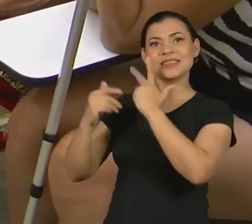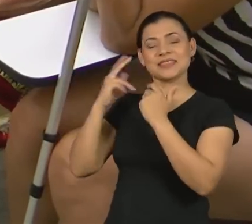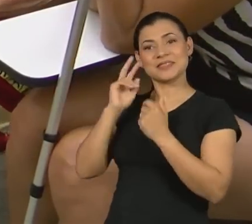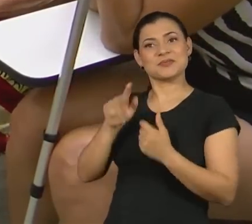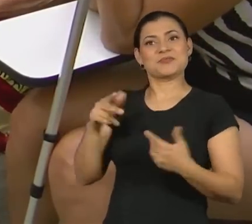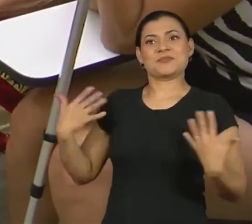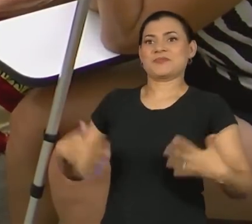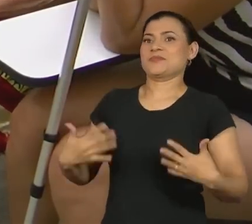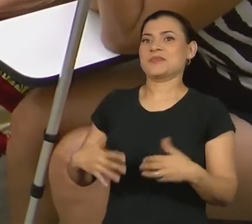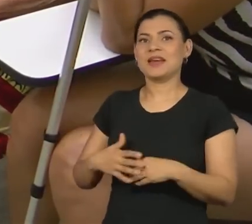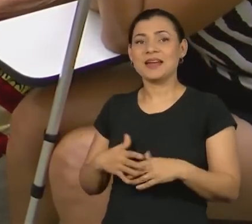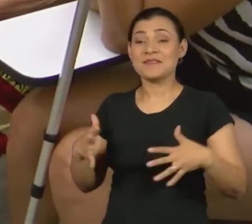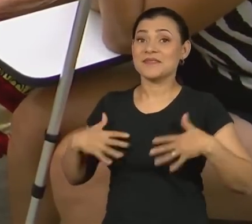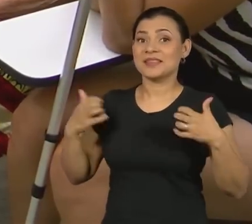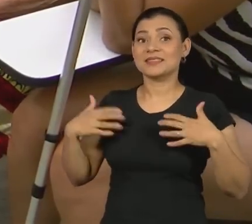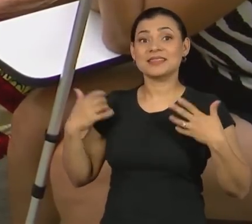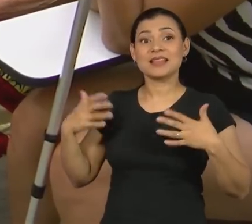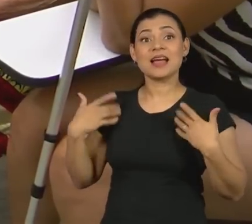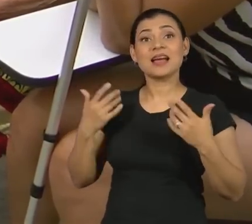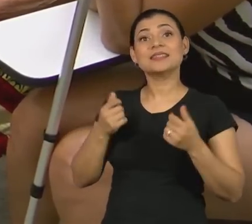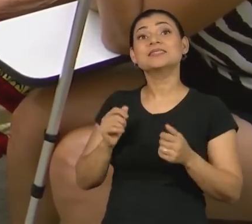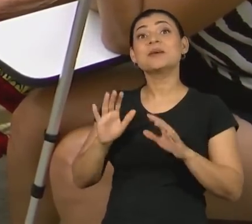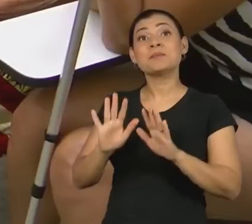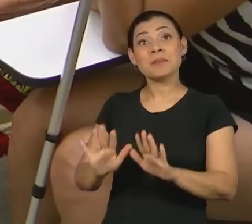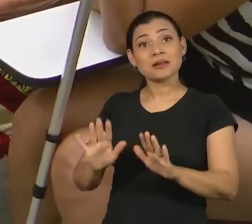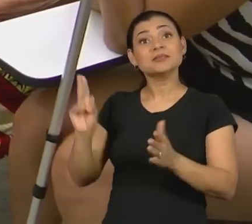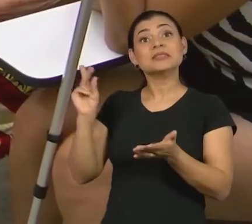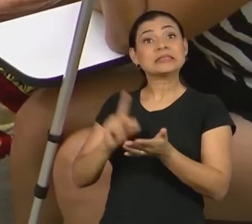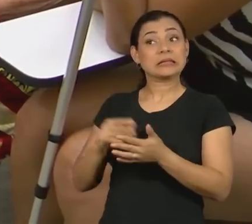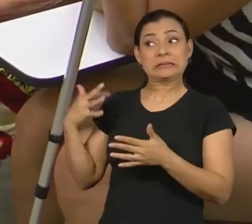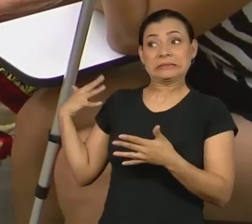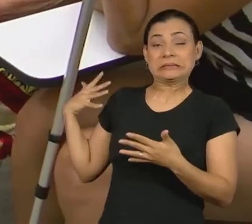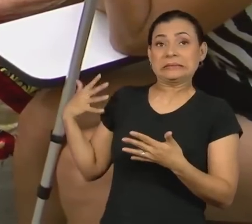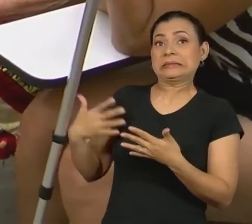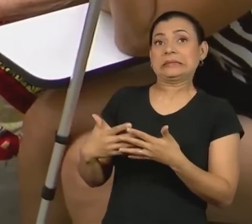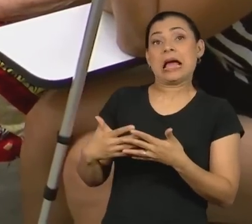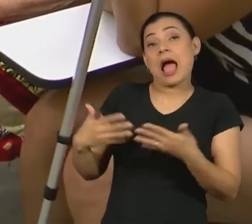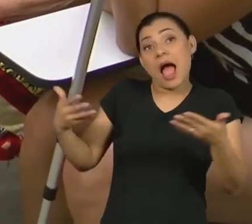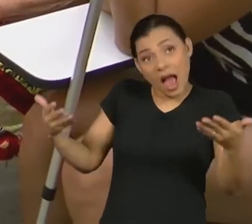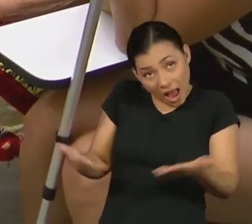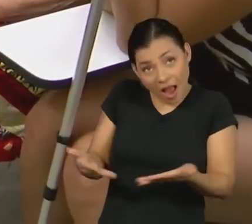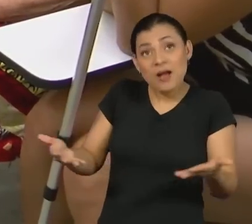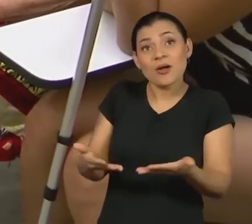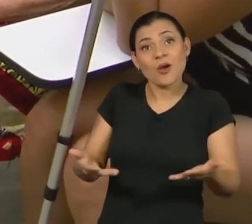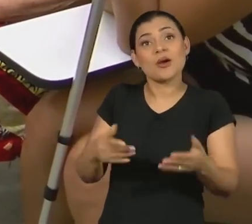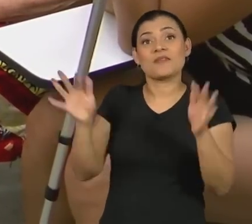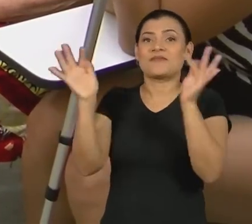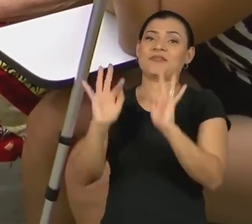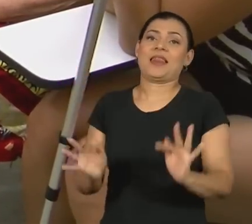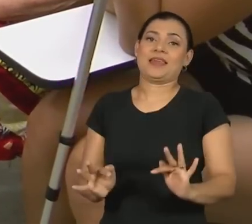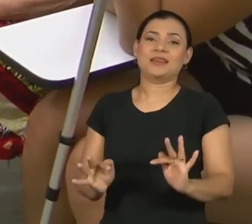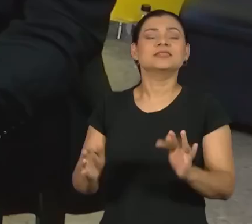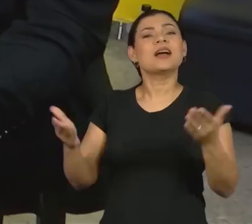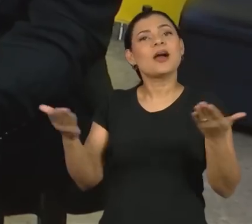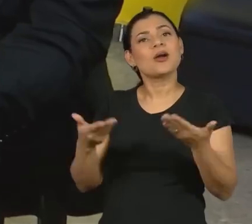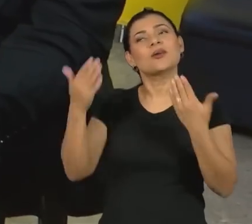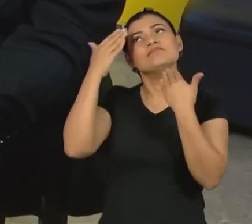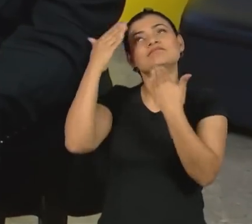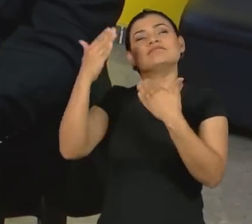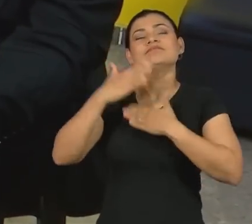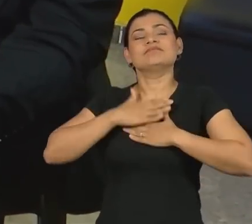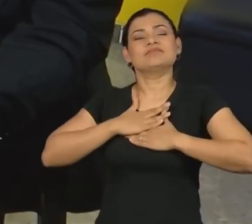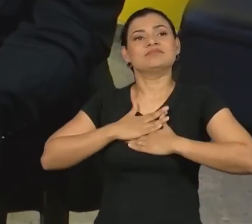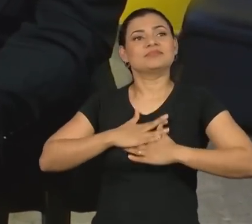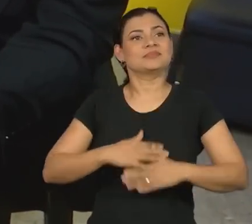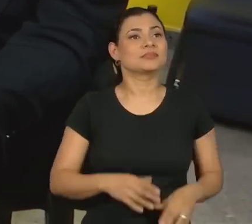ali, aquela felicidade, coisa que a gente assim para trás eu nunca tive. Agora eu fico muito feliz e agradeço muito. Eu